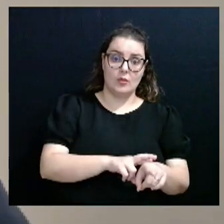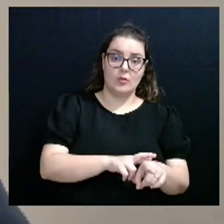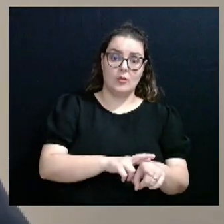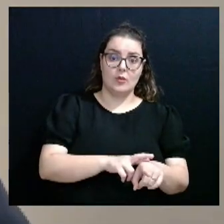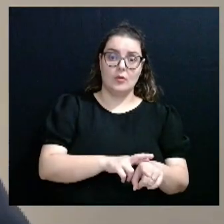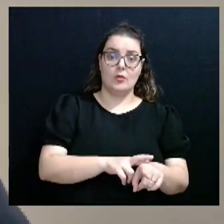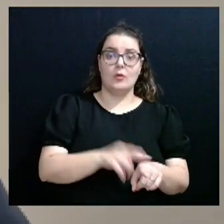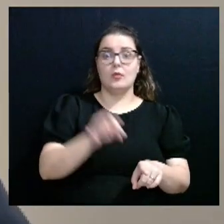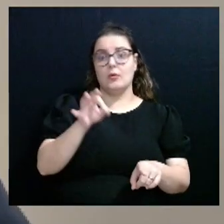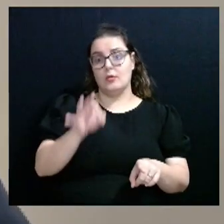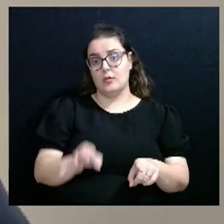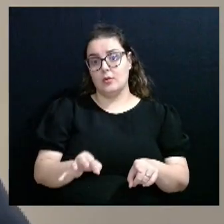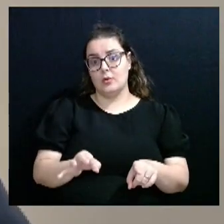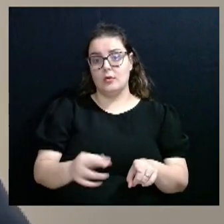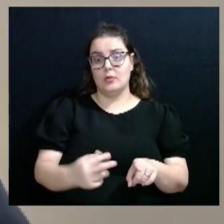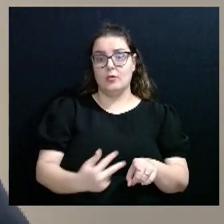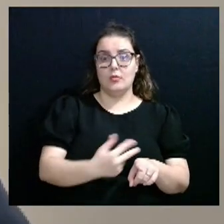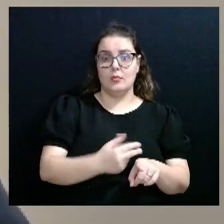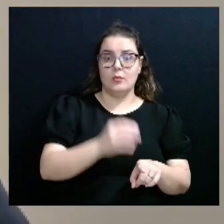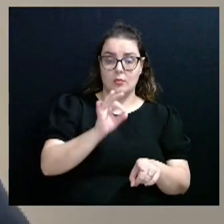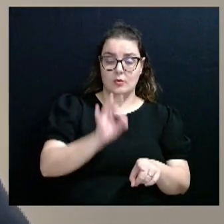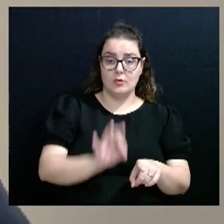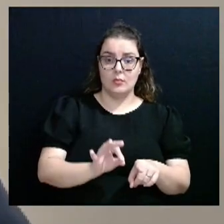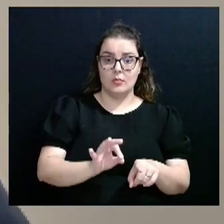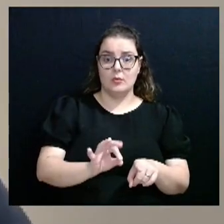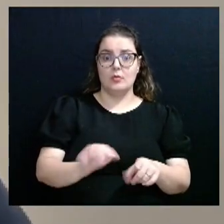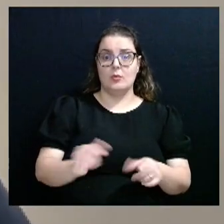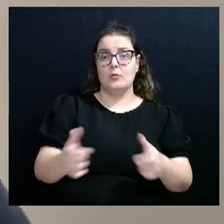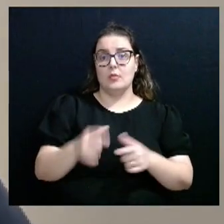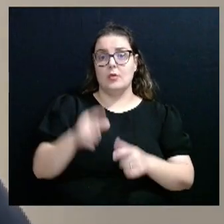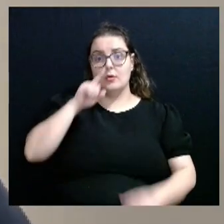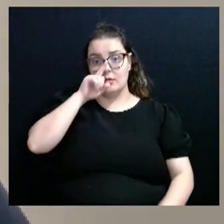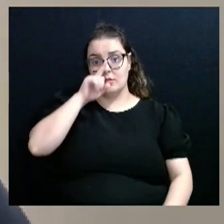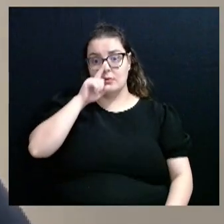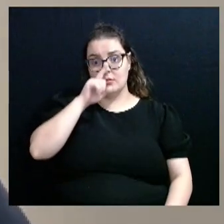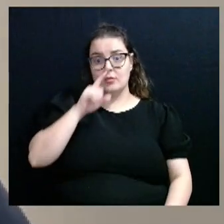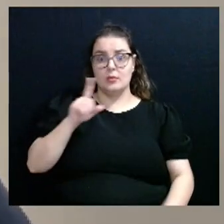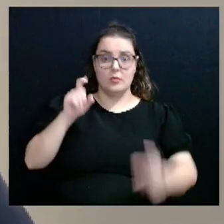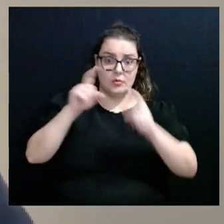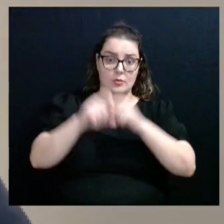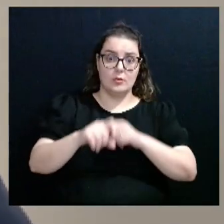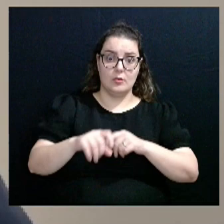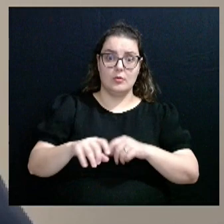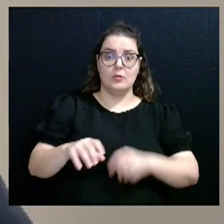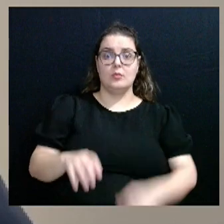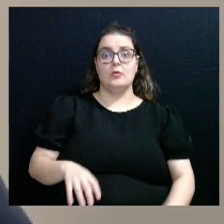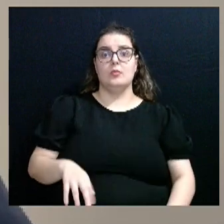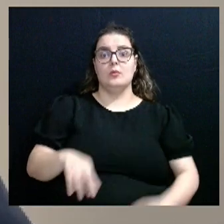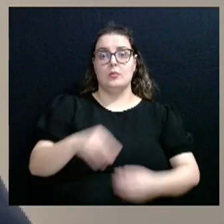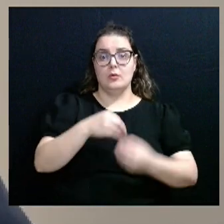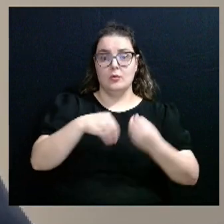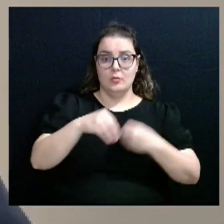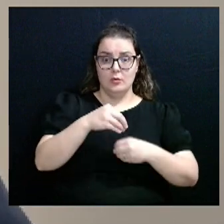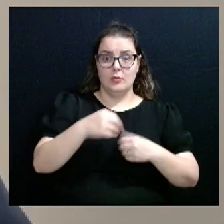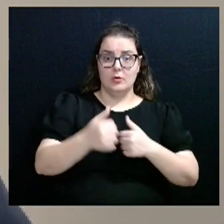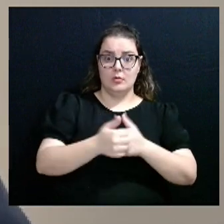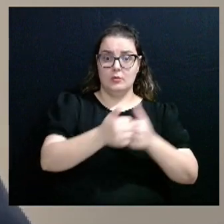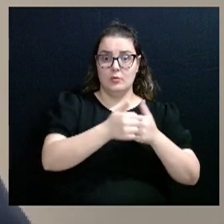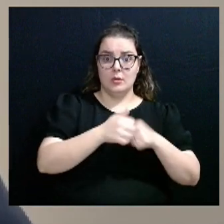e com diminuição do risco de complicações para os órgãos que estão em volta da próstata. A gente tem novidades